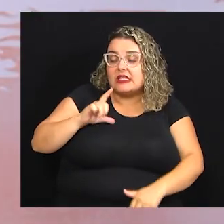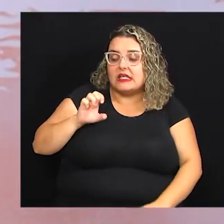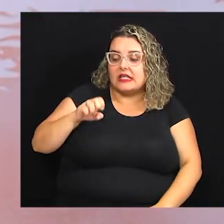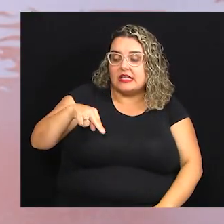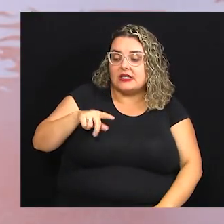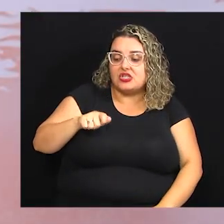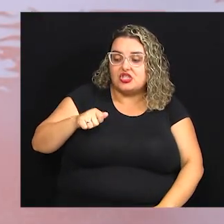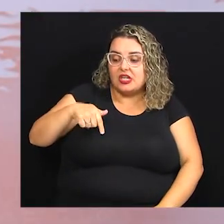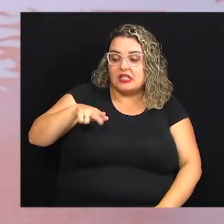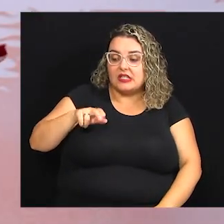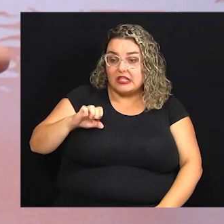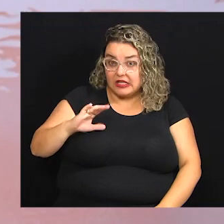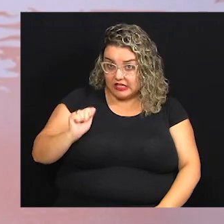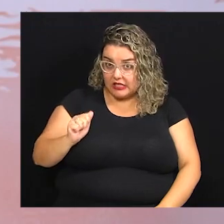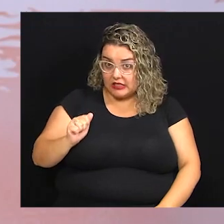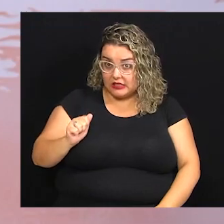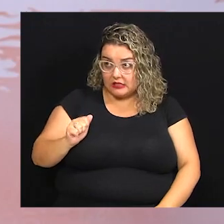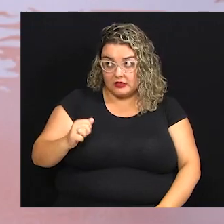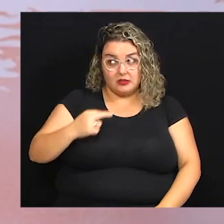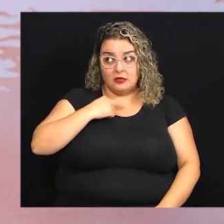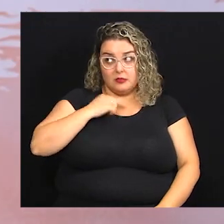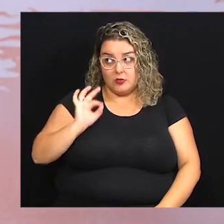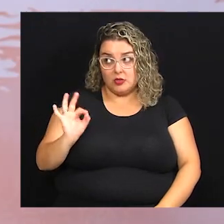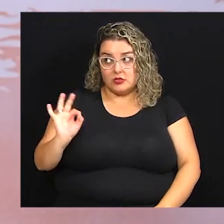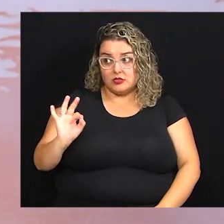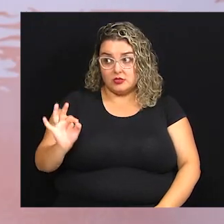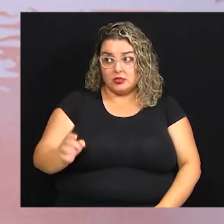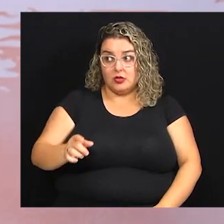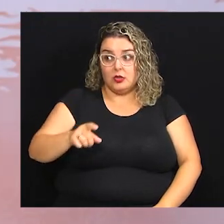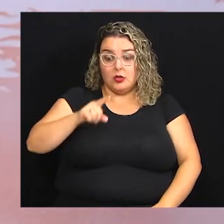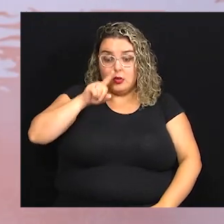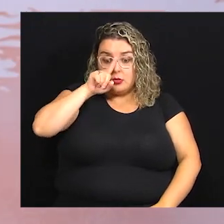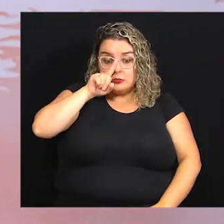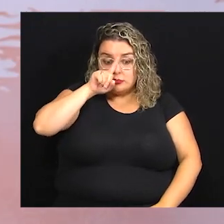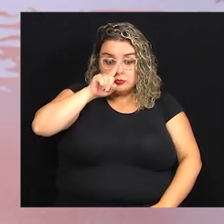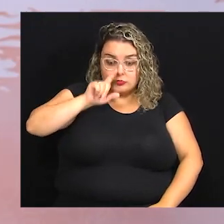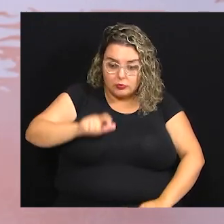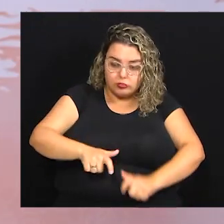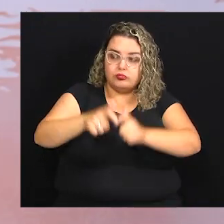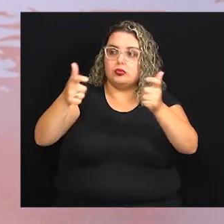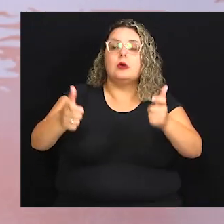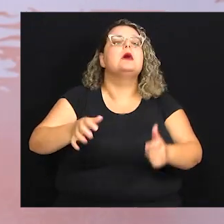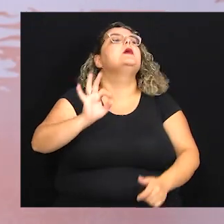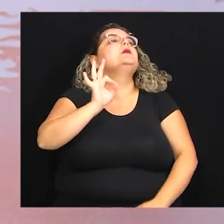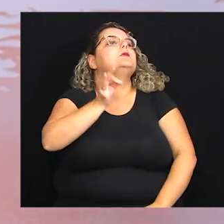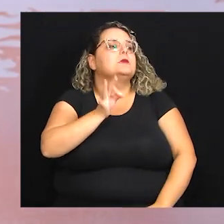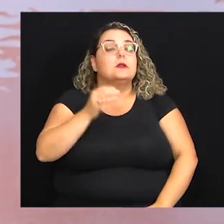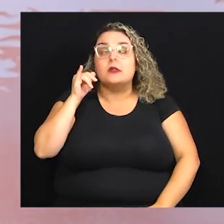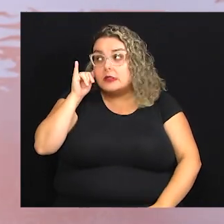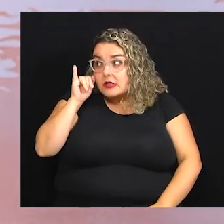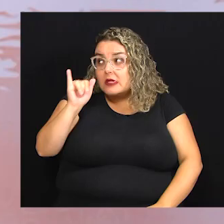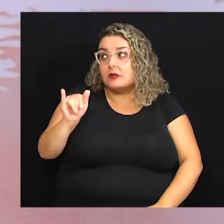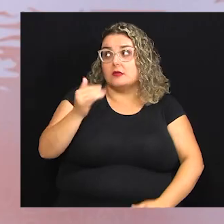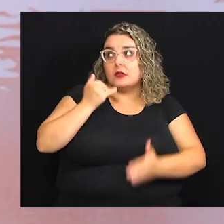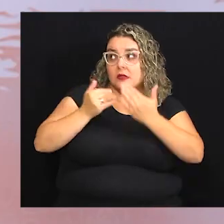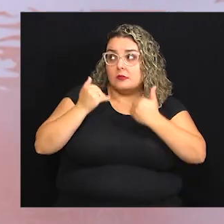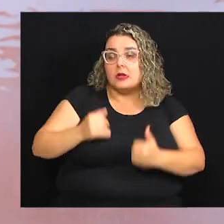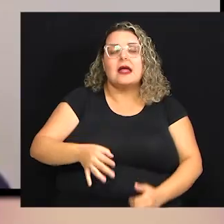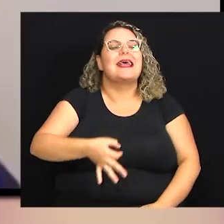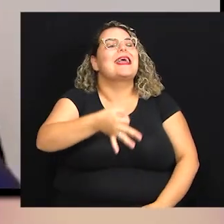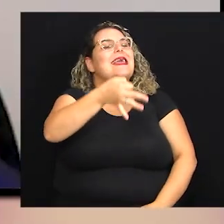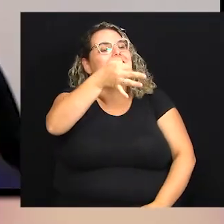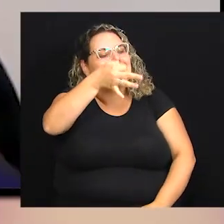tem uma enxaqueca diagnosticada, nem se fale, tem que tomar um cuidado redobrado e evitar isso na